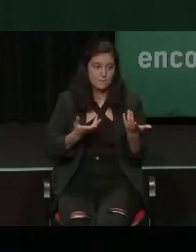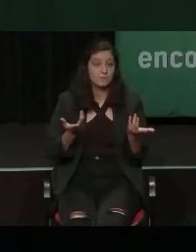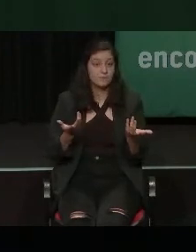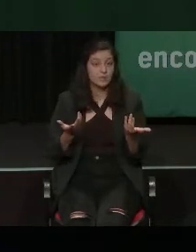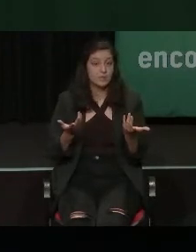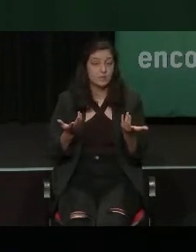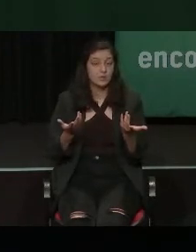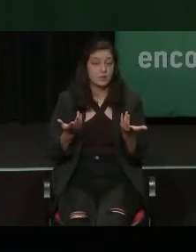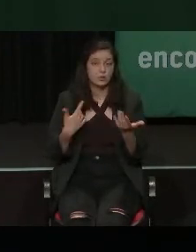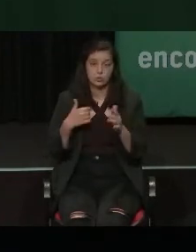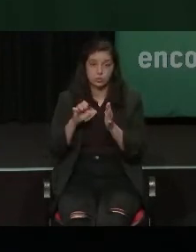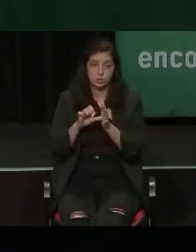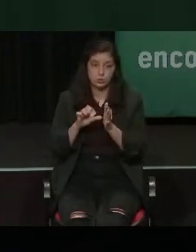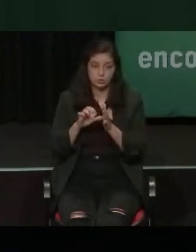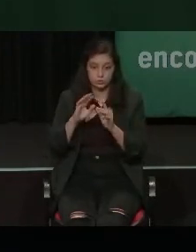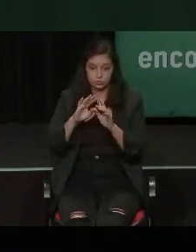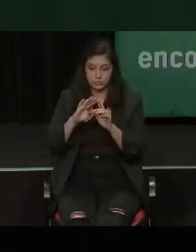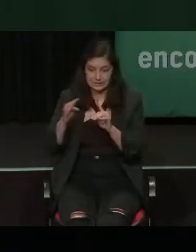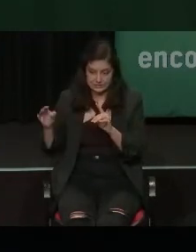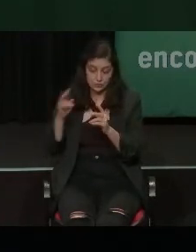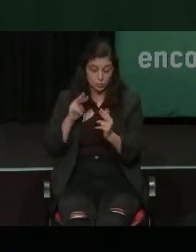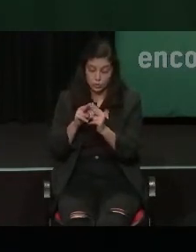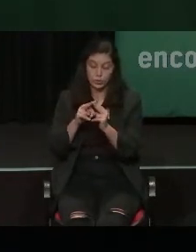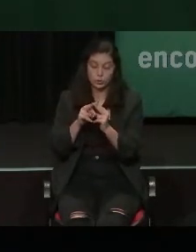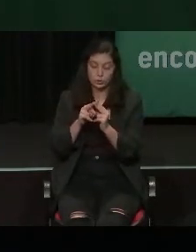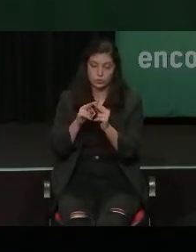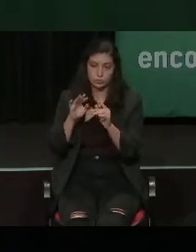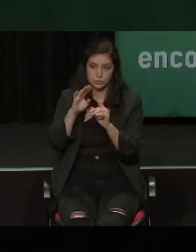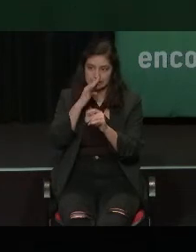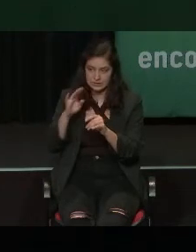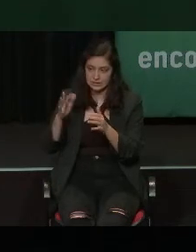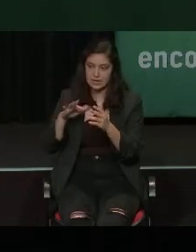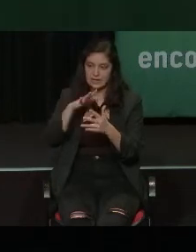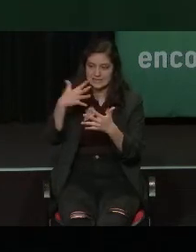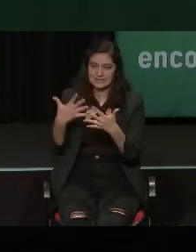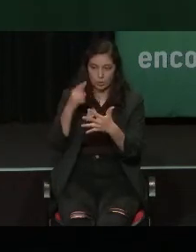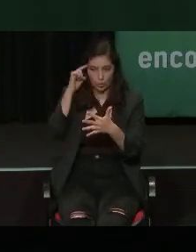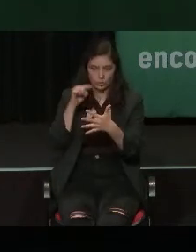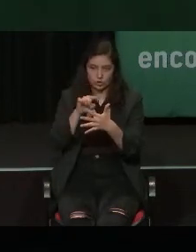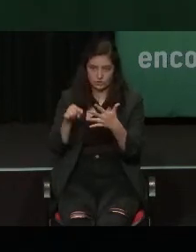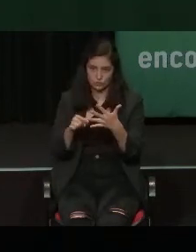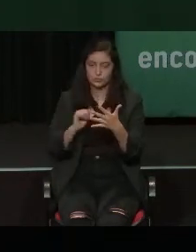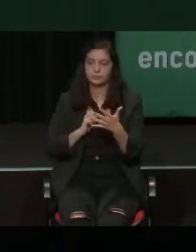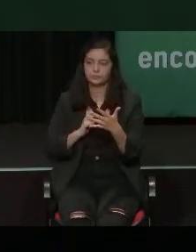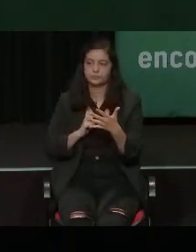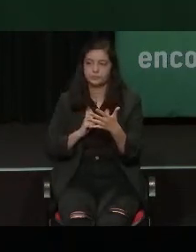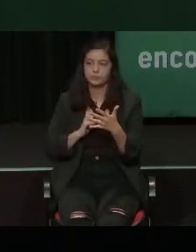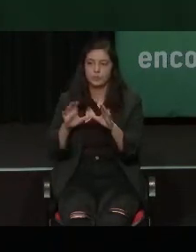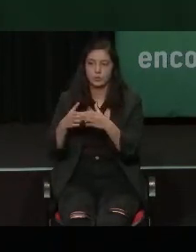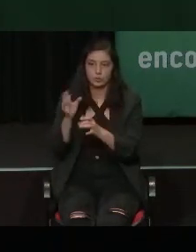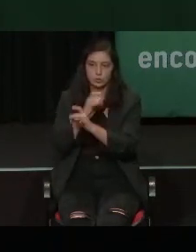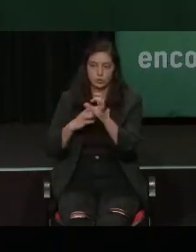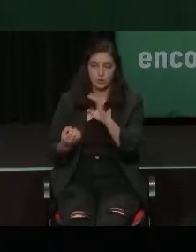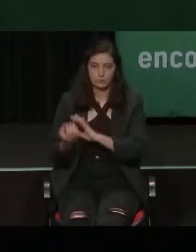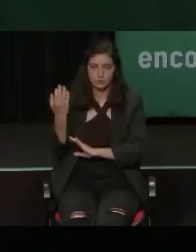de Ciência esteve centrada, como já foi mencionado, nas 5 missões definidas pela Comissão Europeia. Estamos perante um